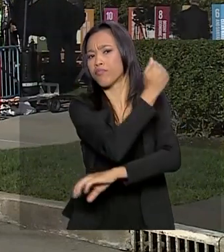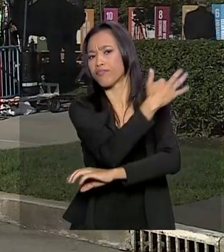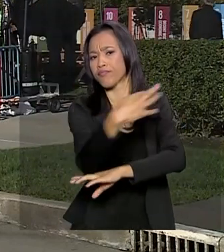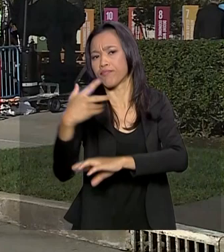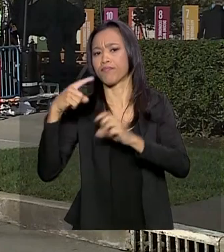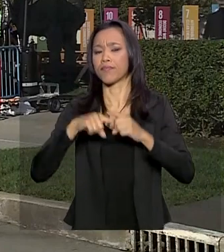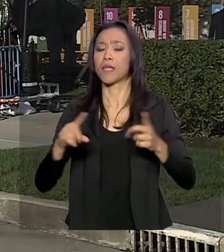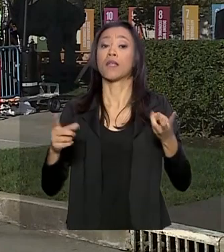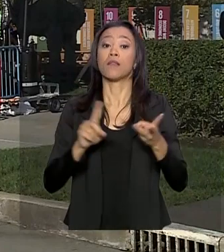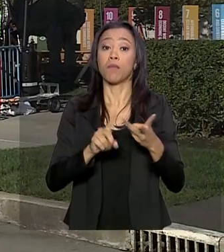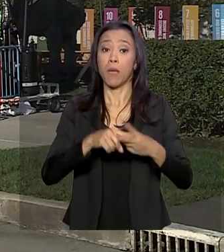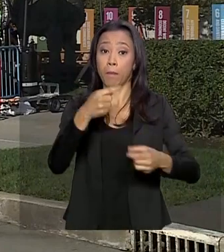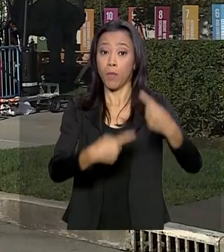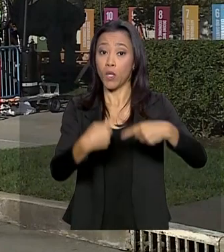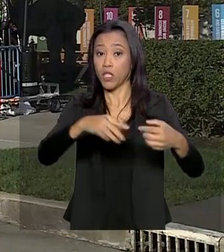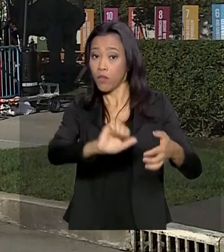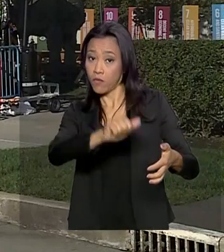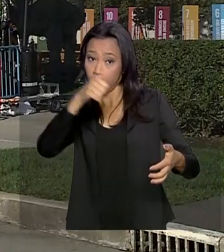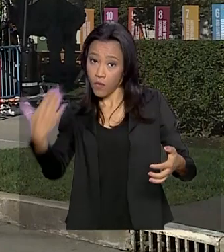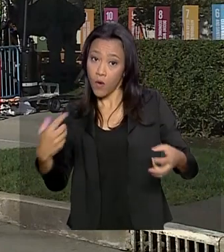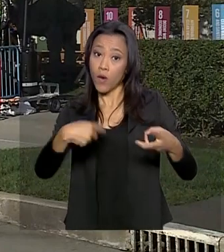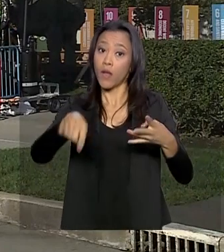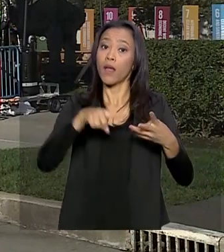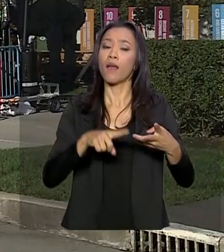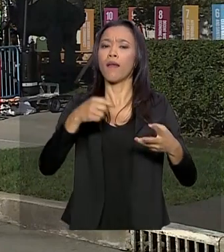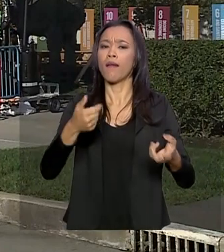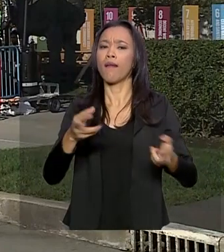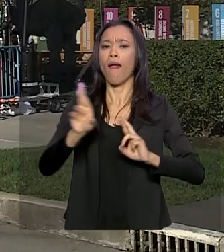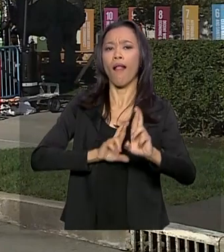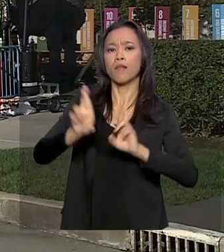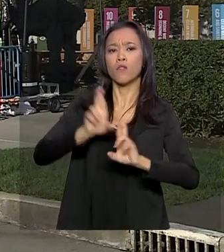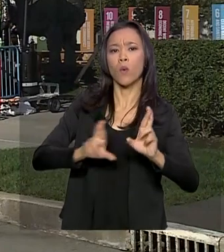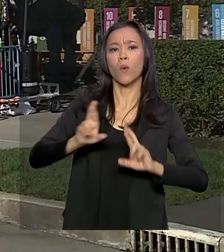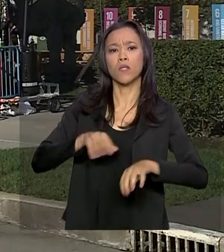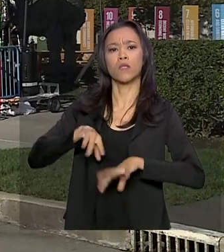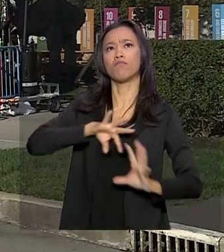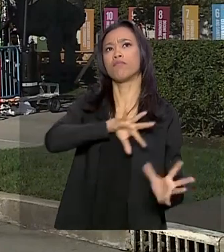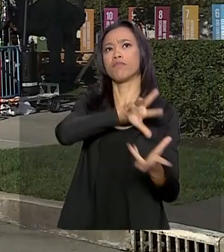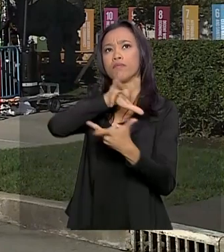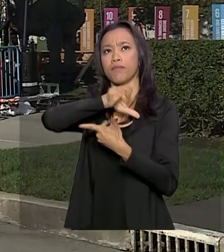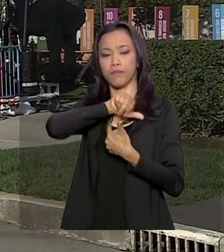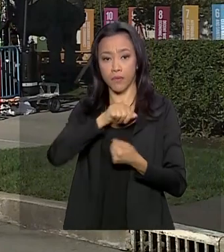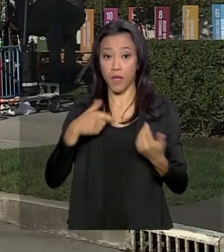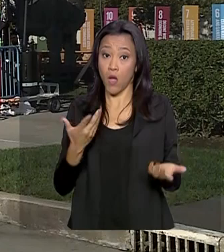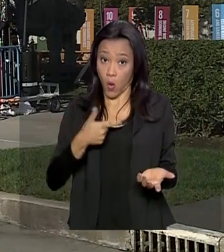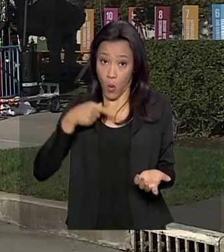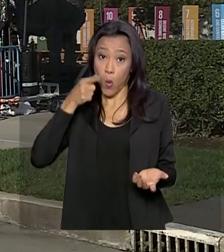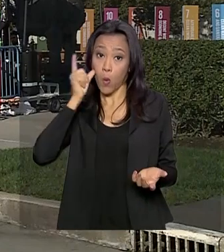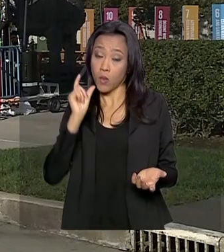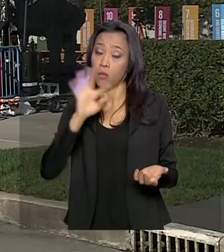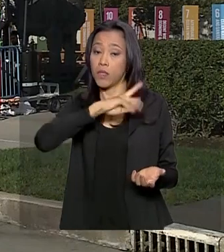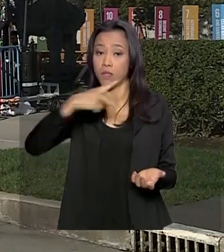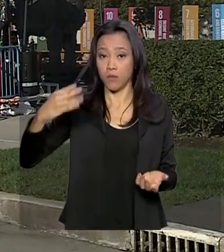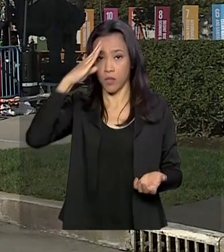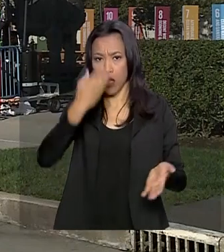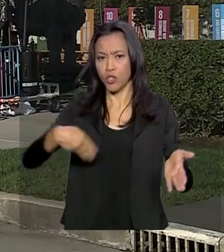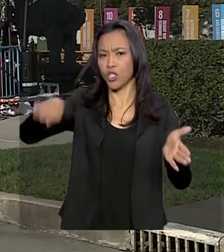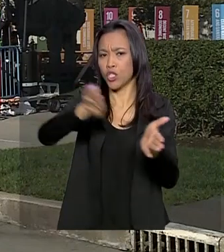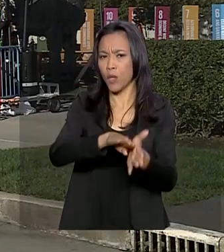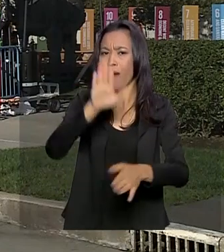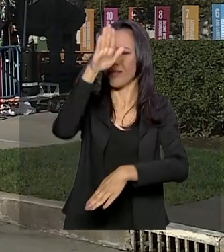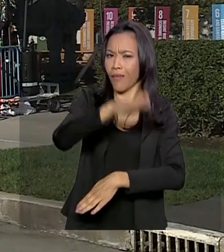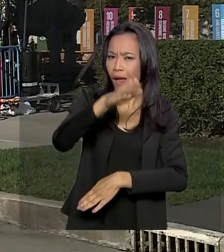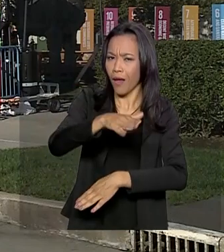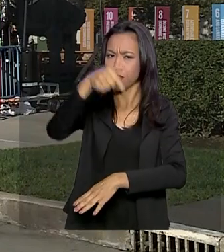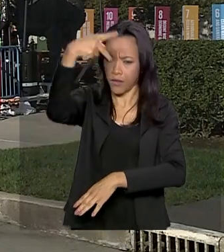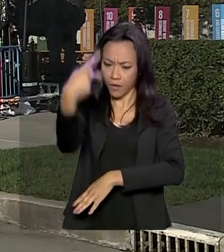política externa e relações internacionais ontem o presidente jair bolsonaro chegou no meio da tarde ao hotel dele aqui em nova